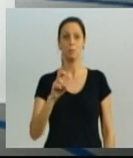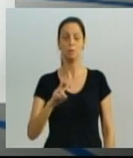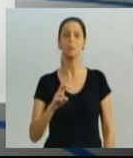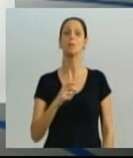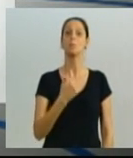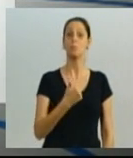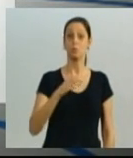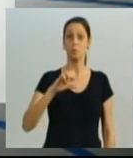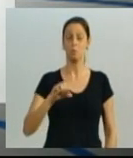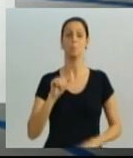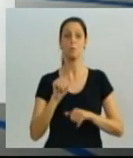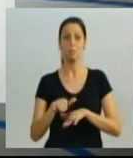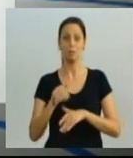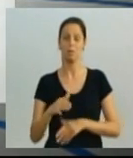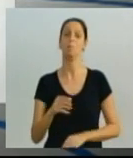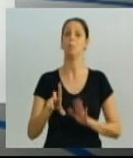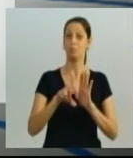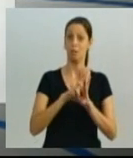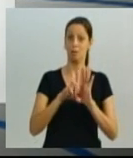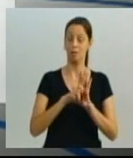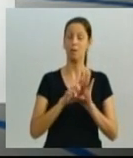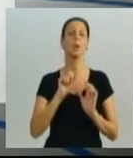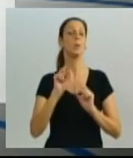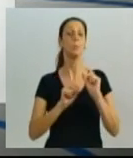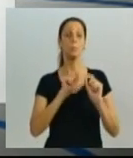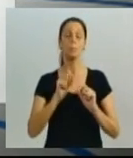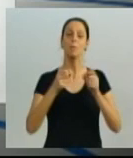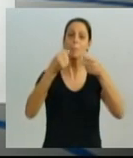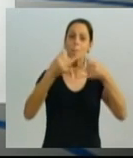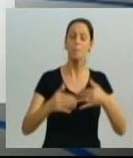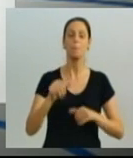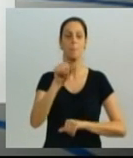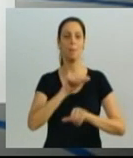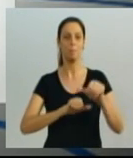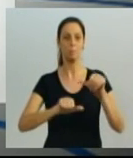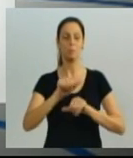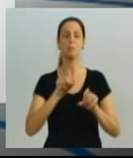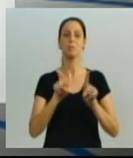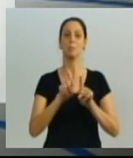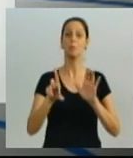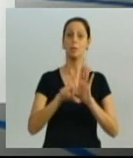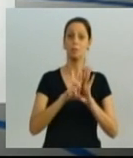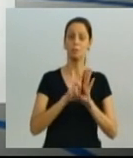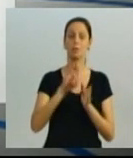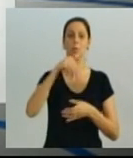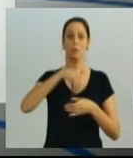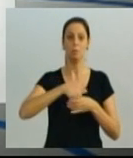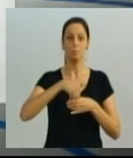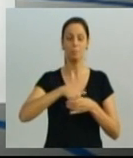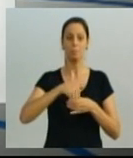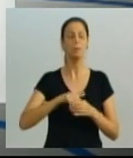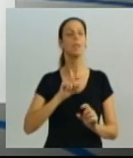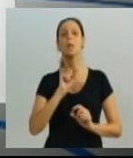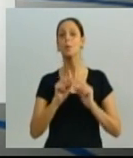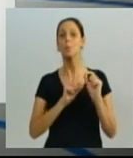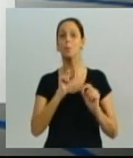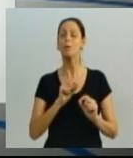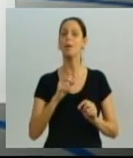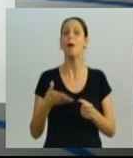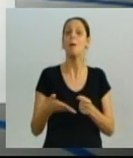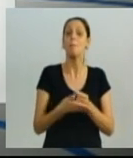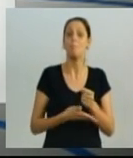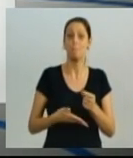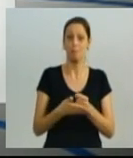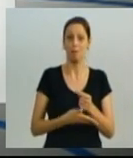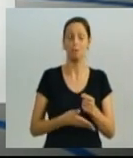setembro, tratou e trouxe algumas mudanças na legislação eleitoral. E o que ela trouxe? Basicamente, ela trouxe